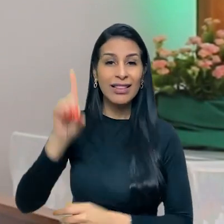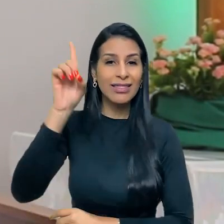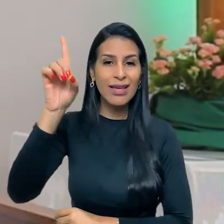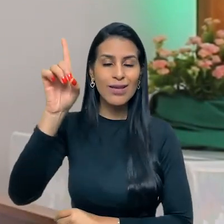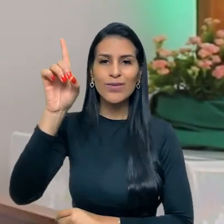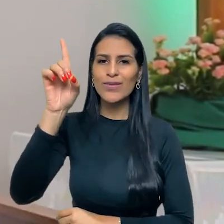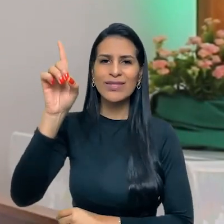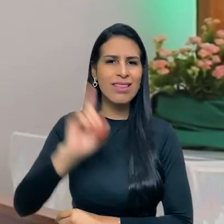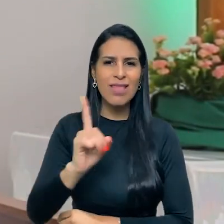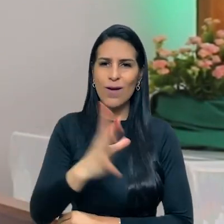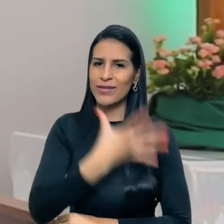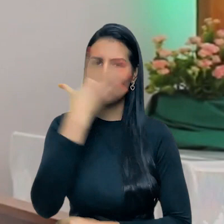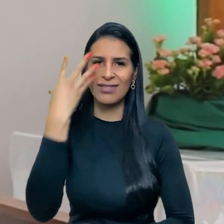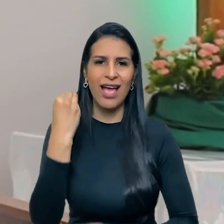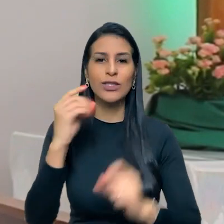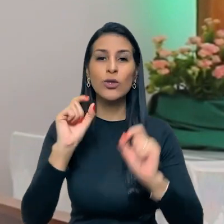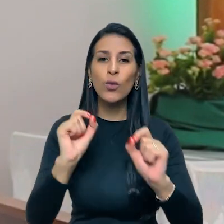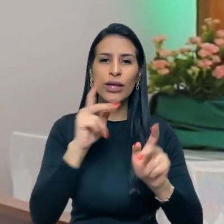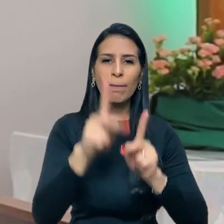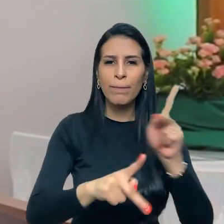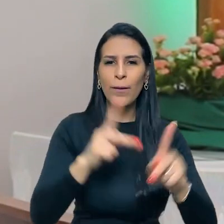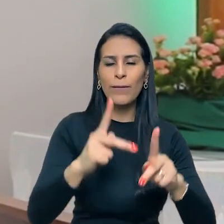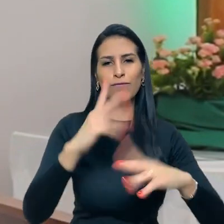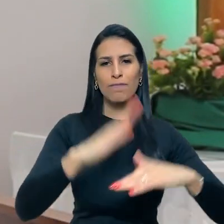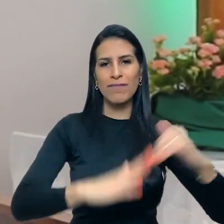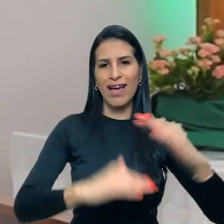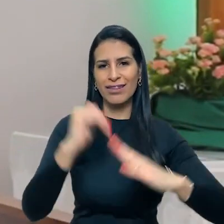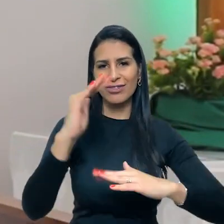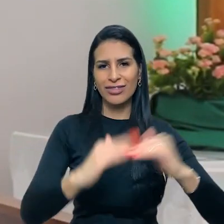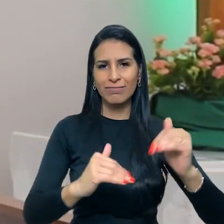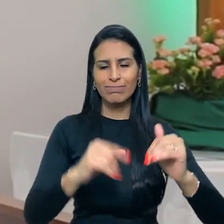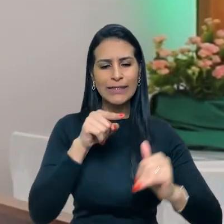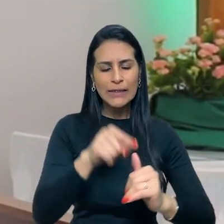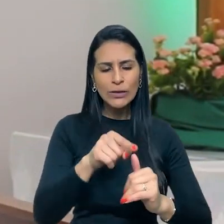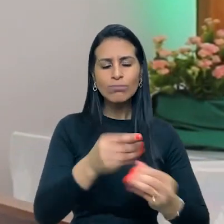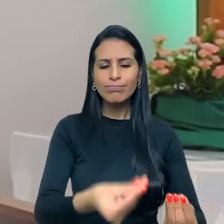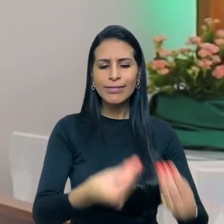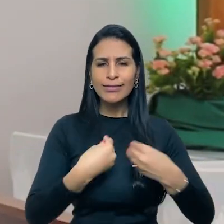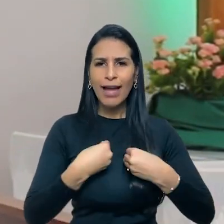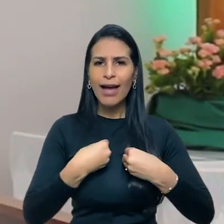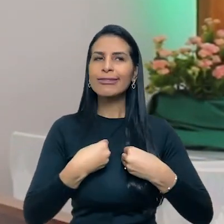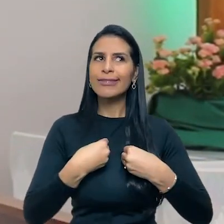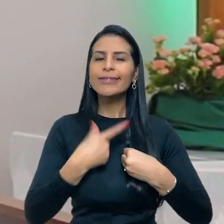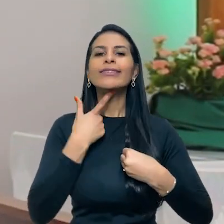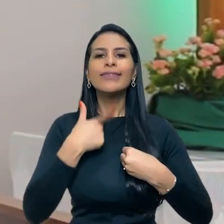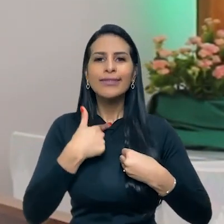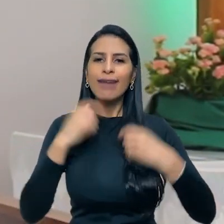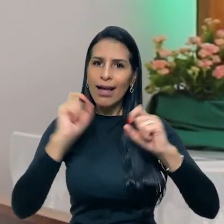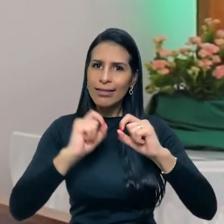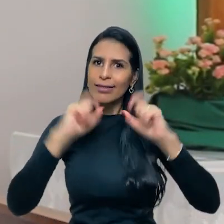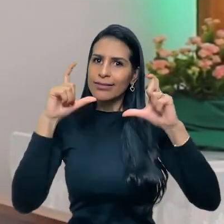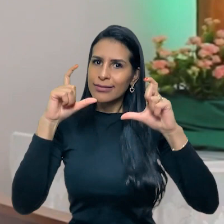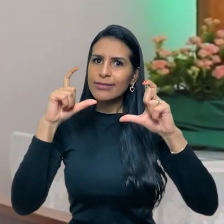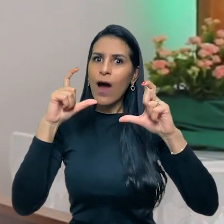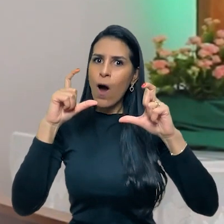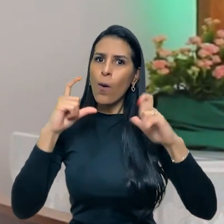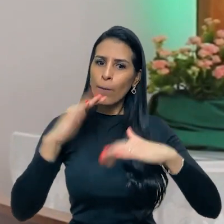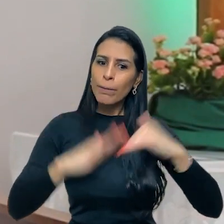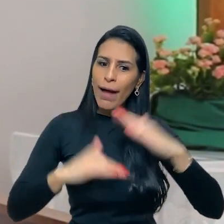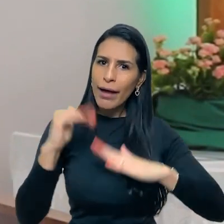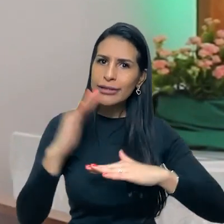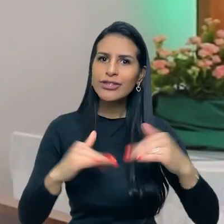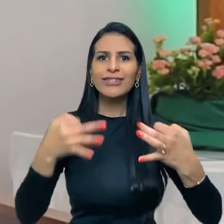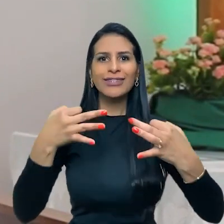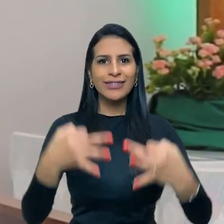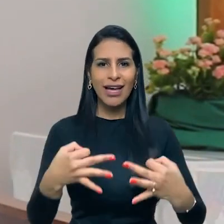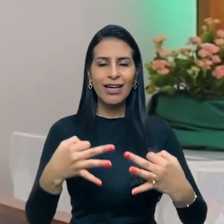se esquecerá de todas as ações de seu povo. Isso nos incentiva a ficar alerta e fazer o que é